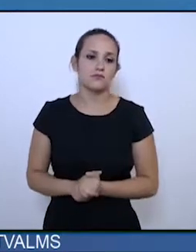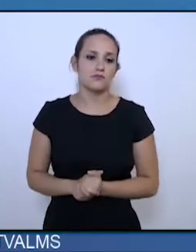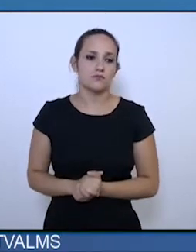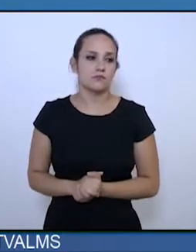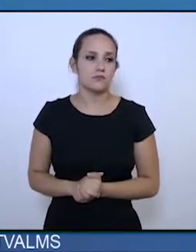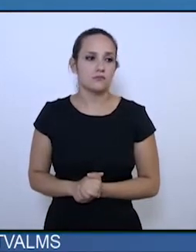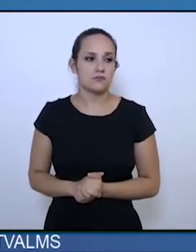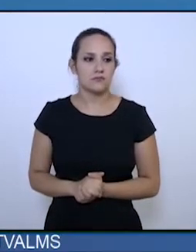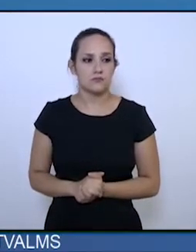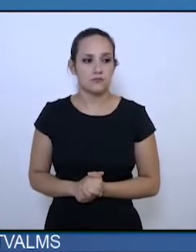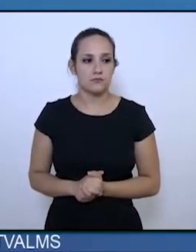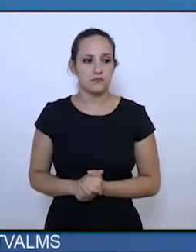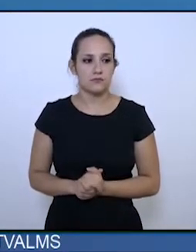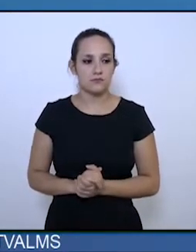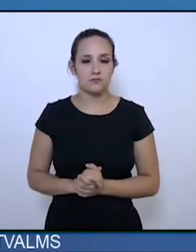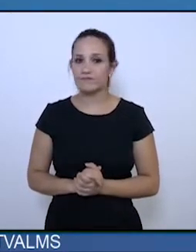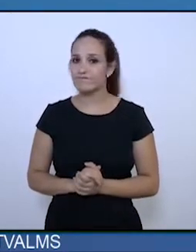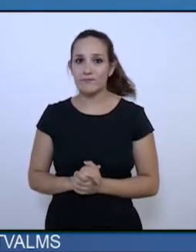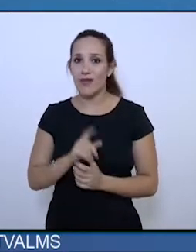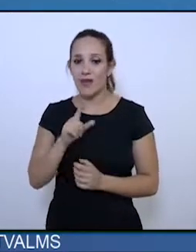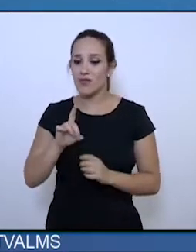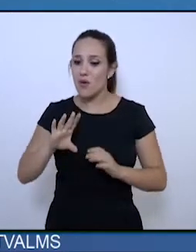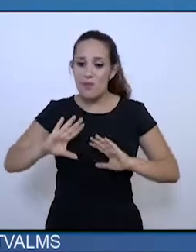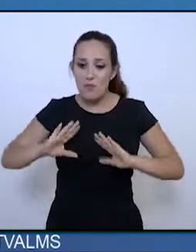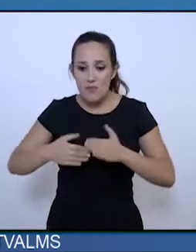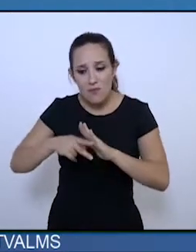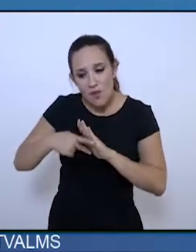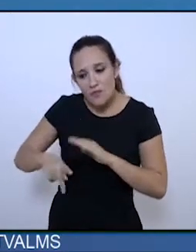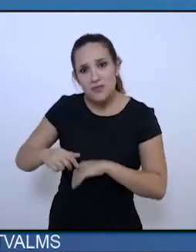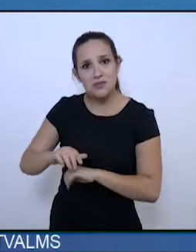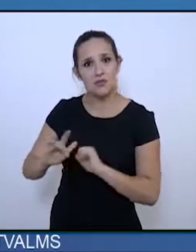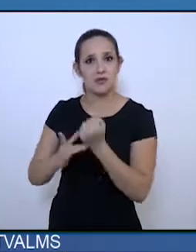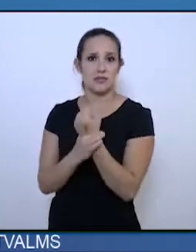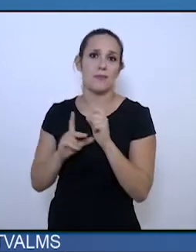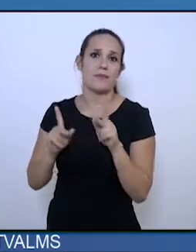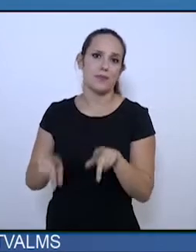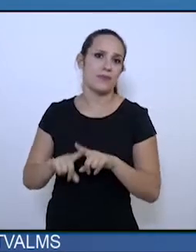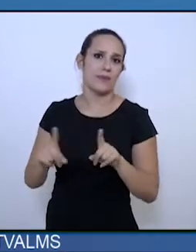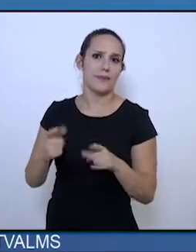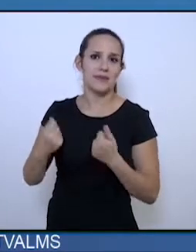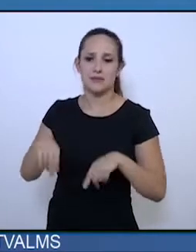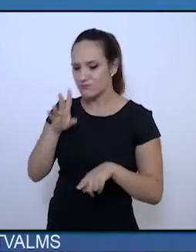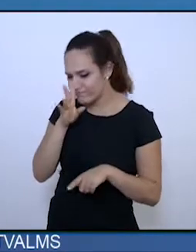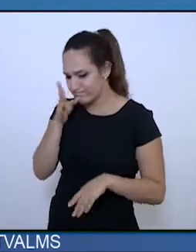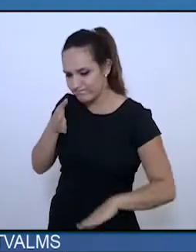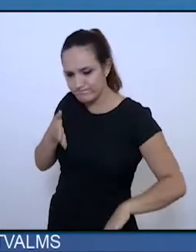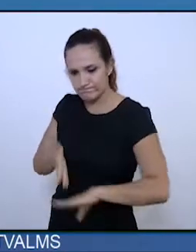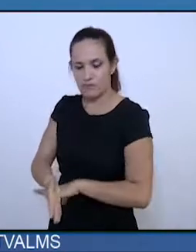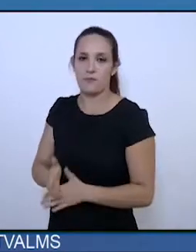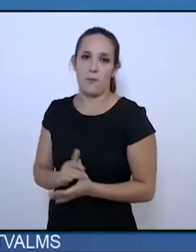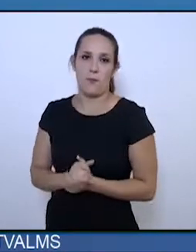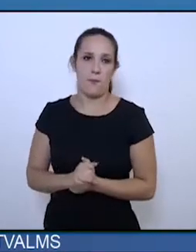se limita à área de segurança pública, como objetivo de pôr termo a o grave